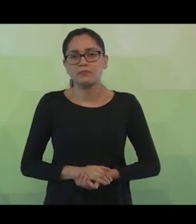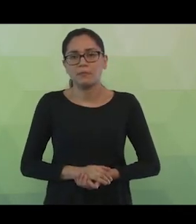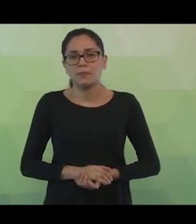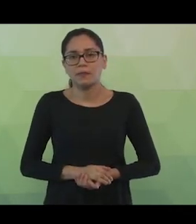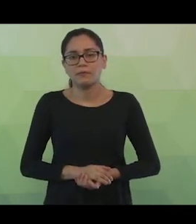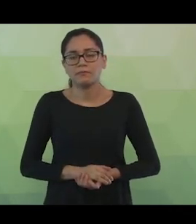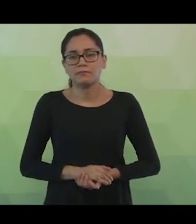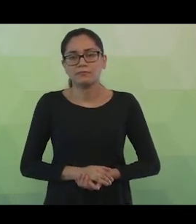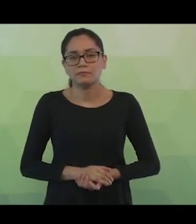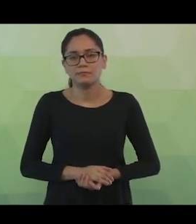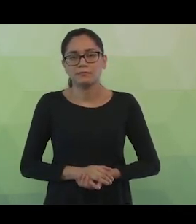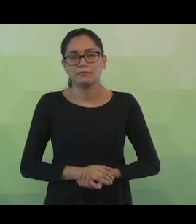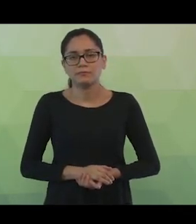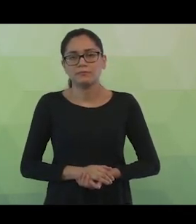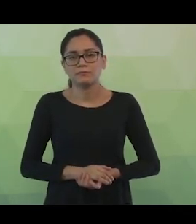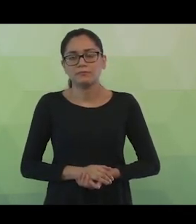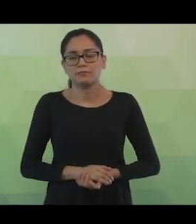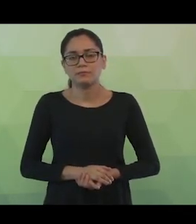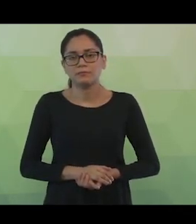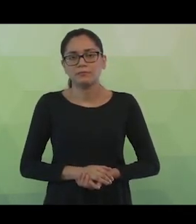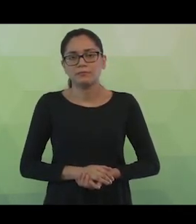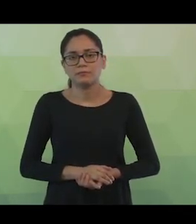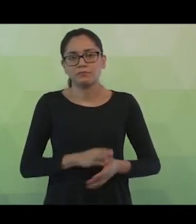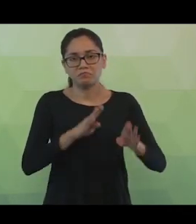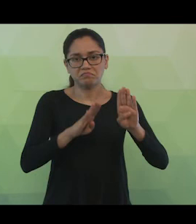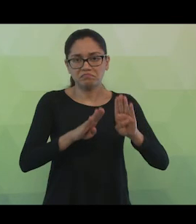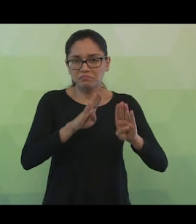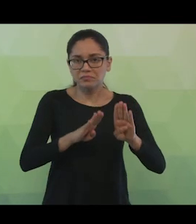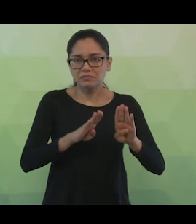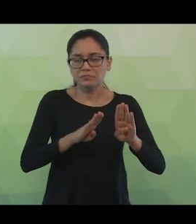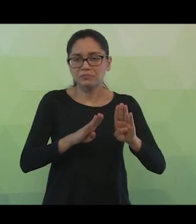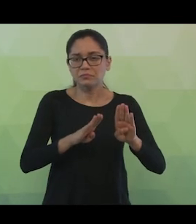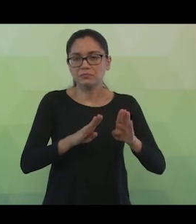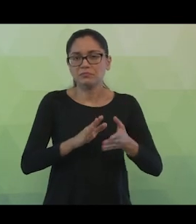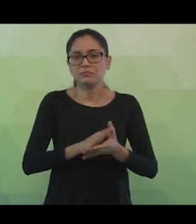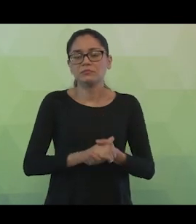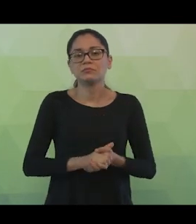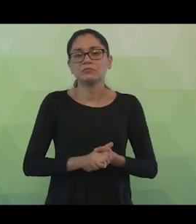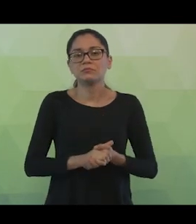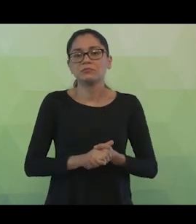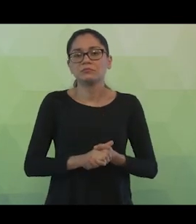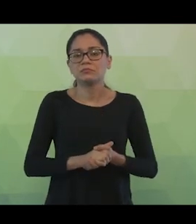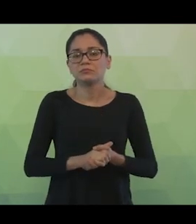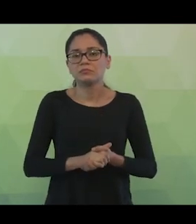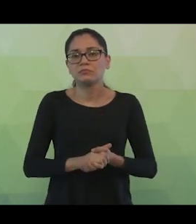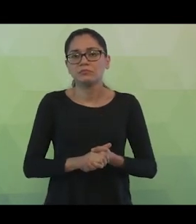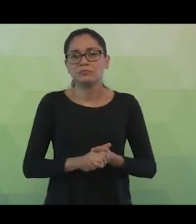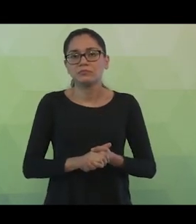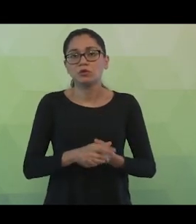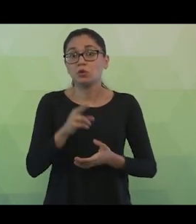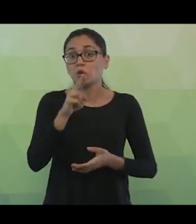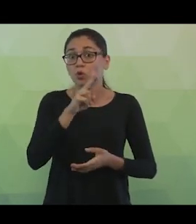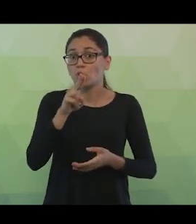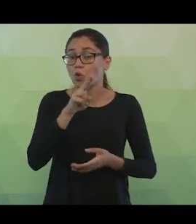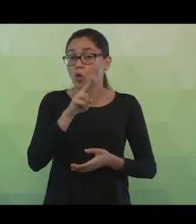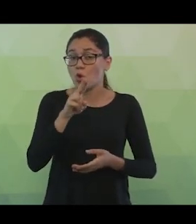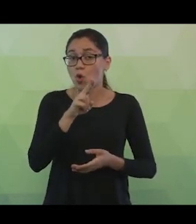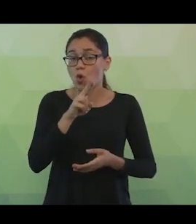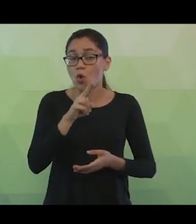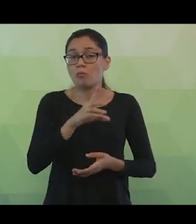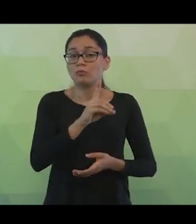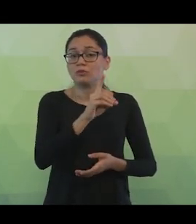endereço que eu reservei para essa variável. Então, i comercial, o endereço e o nome desse endereço, que